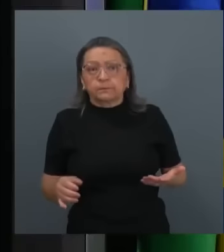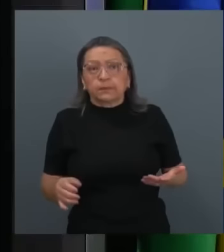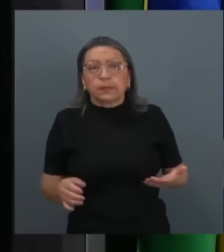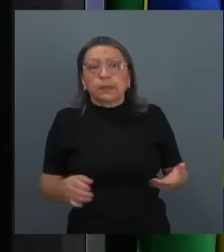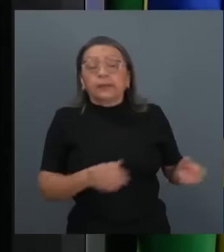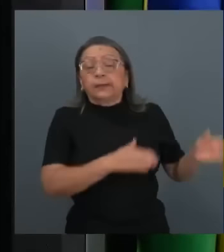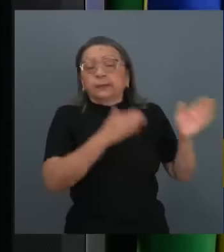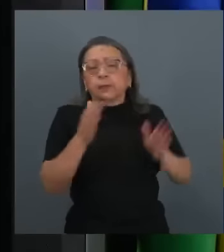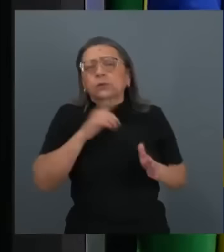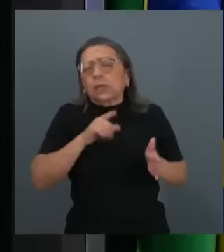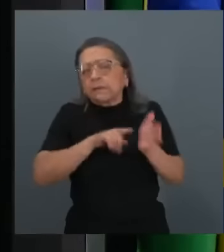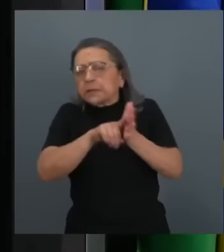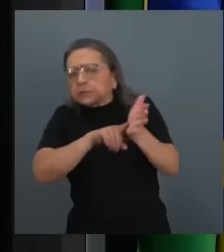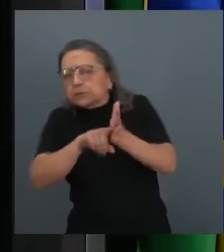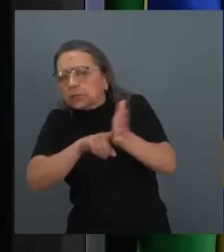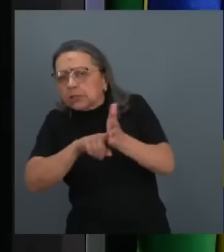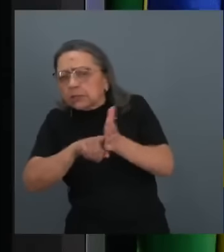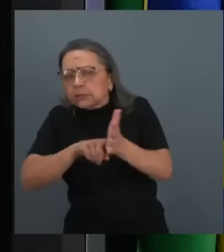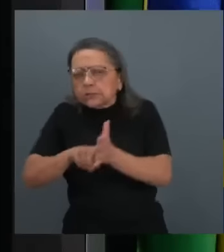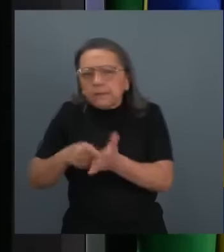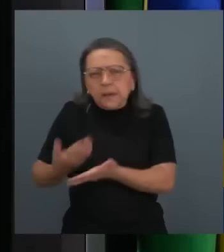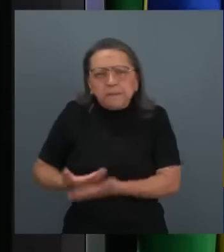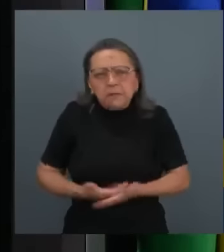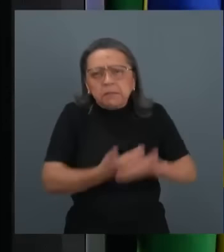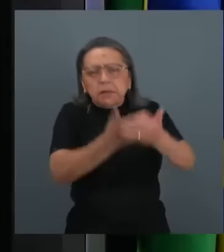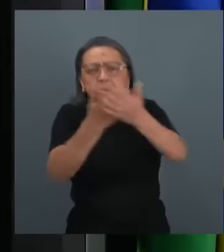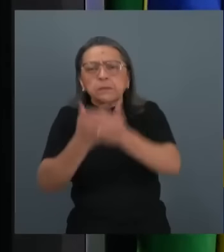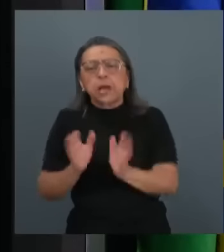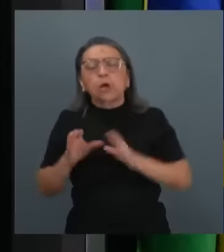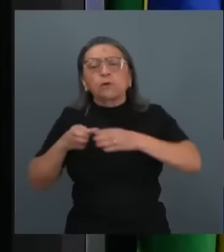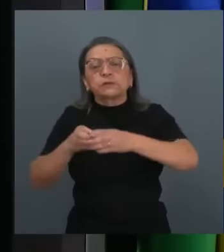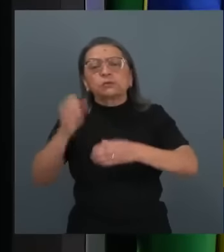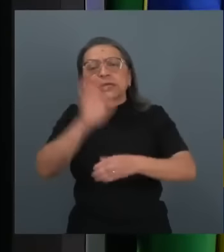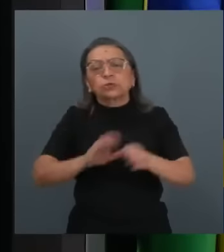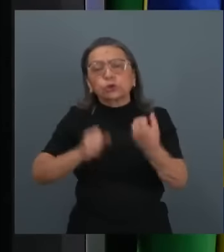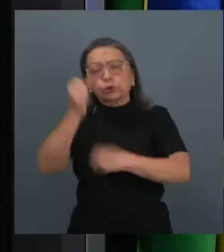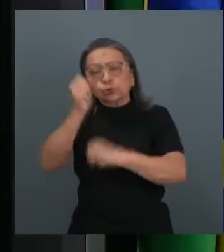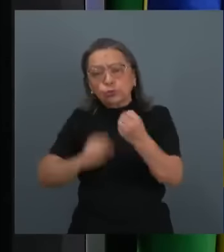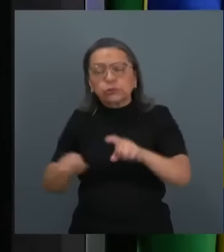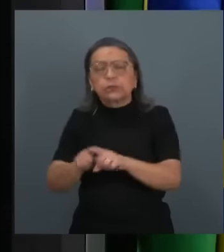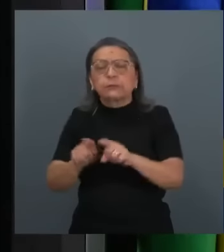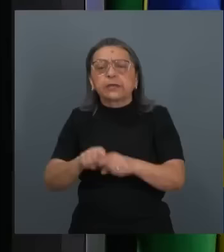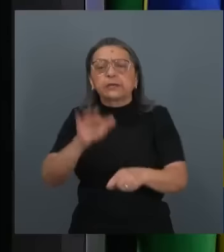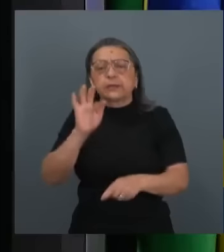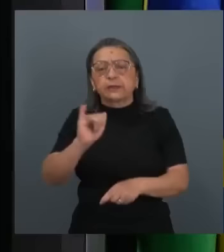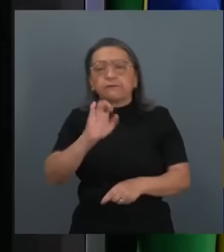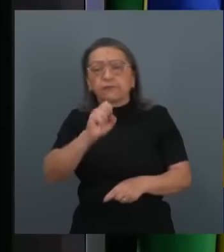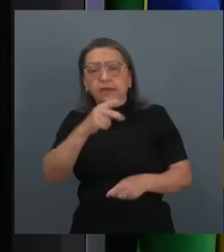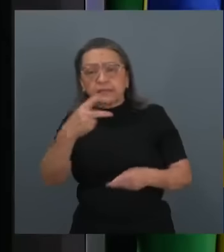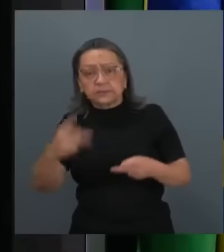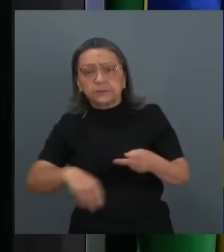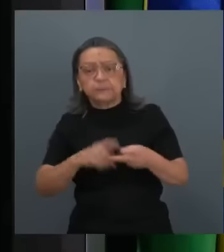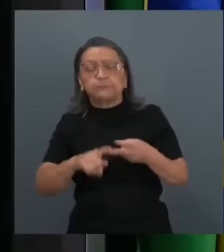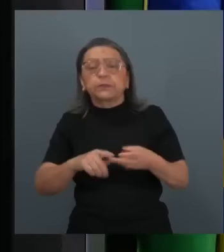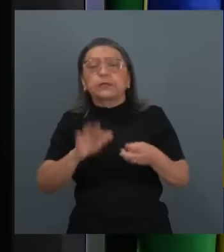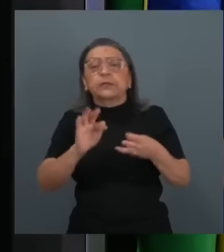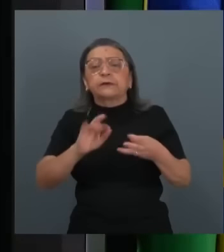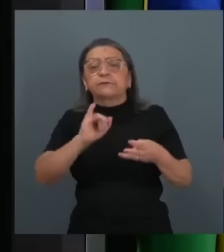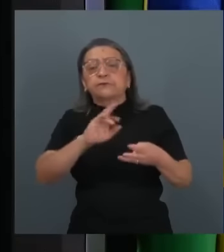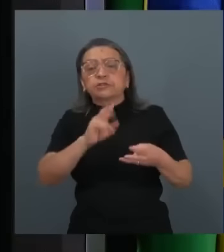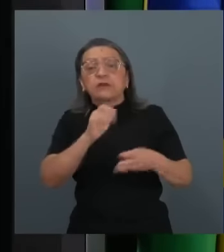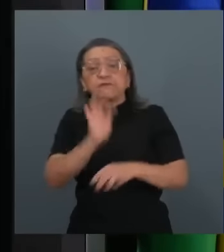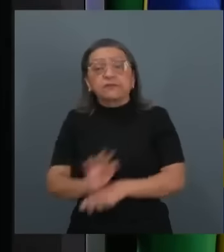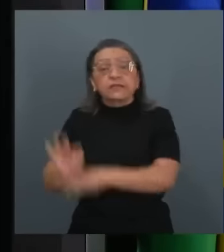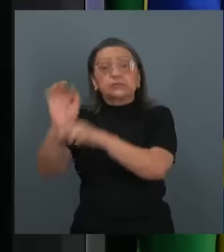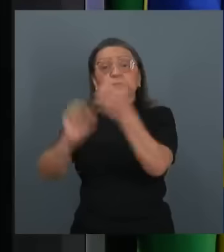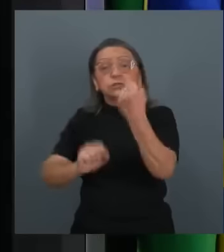Segundo estudos realizados em 2022 pela Confederação Nacional da Indústria e pela Fiesp, e pela Firjan também, Federação